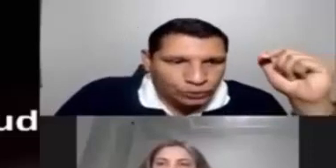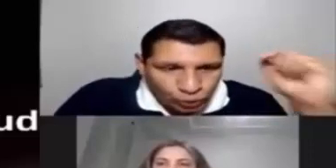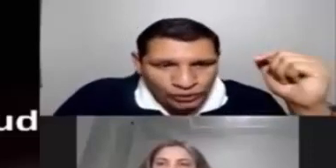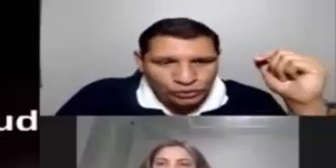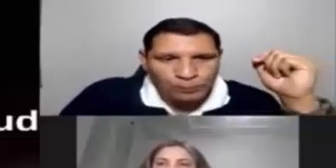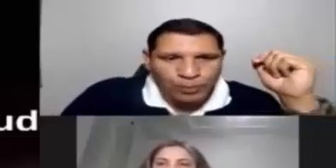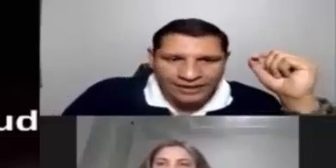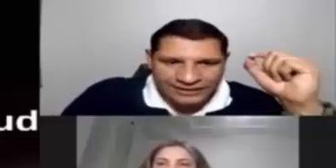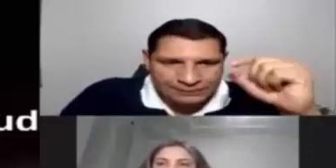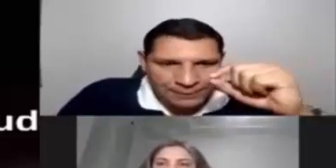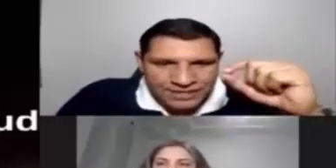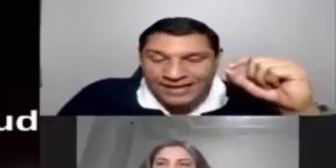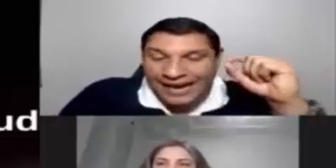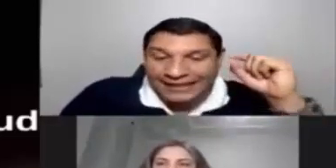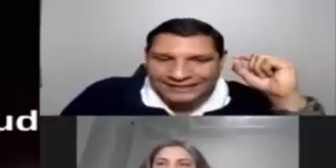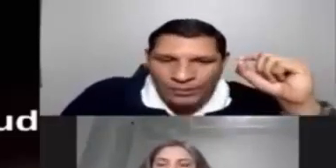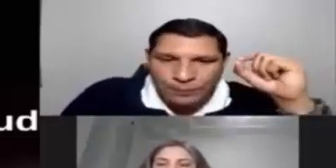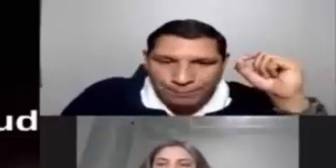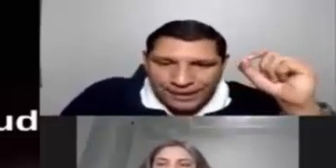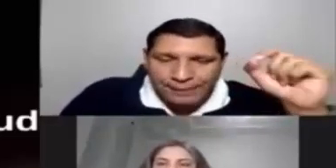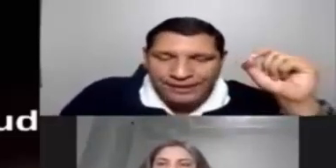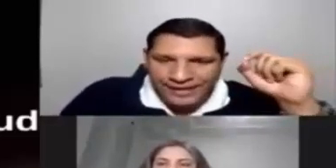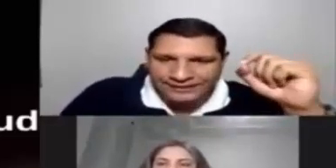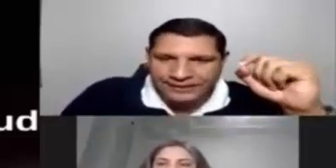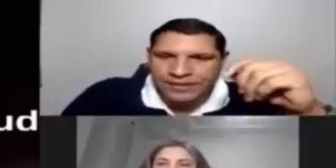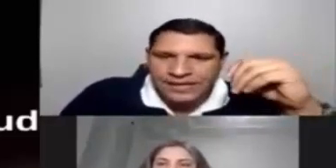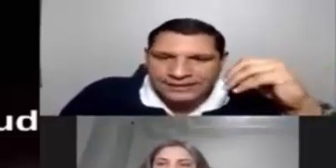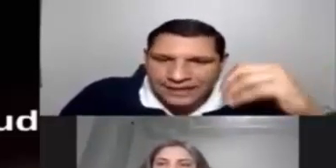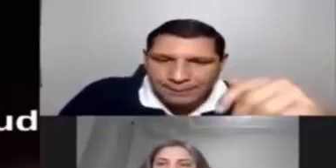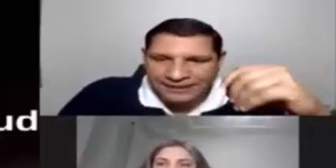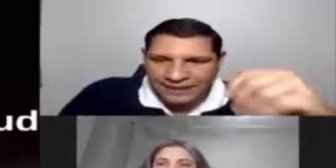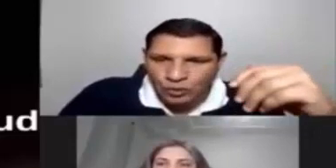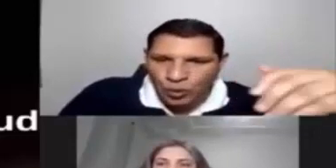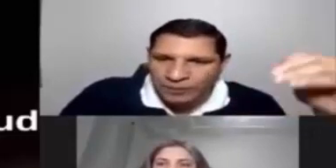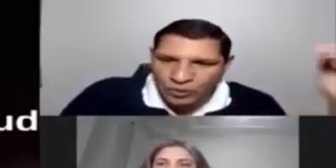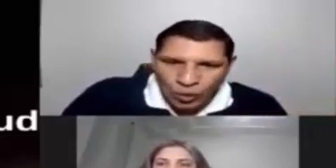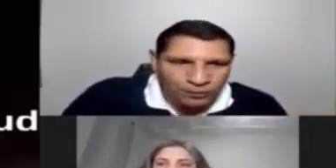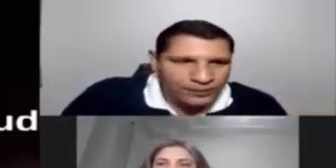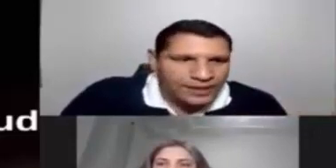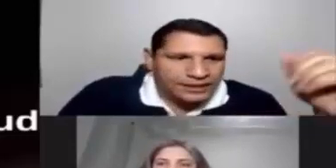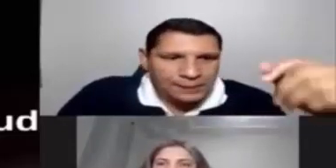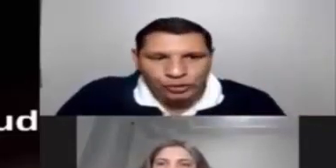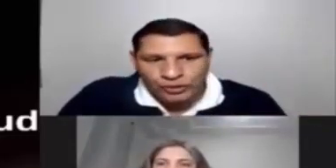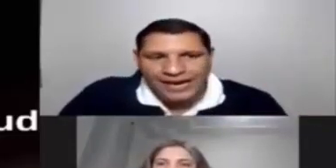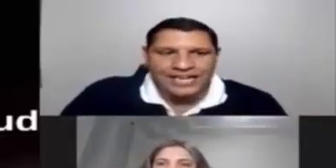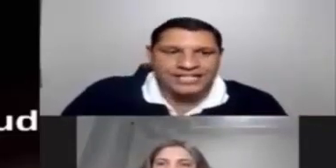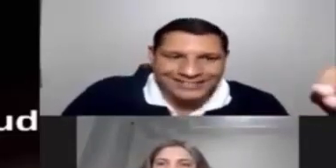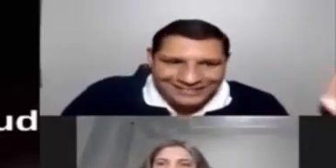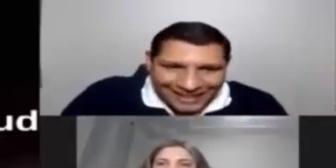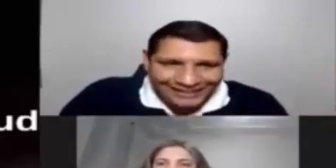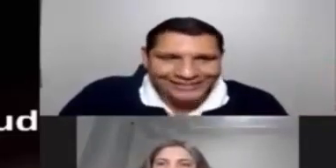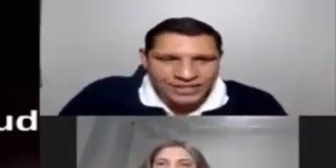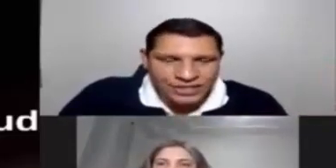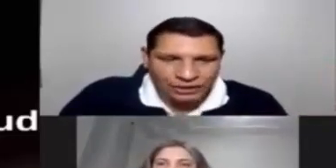tudo isso supõe clarissimamente que as almas permanecem sem passar de corpo em corpo que possuem as